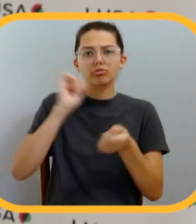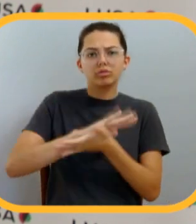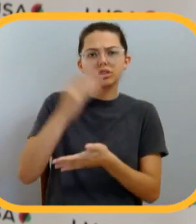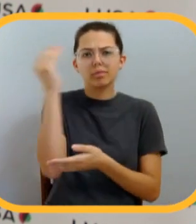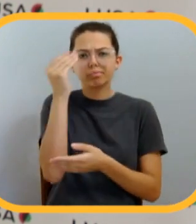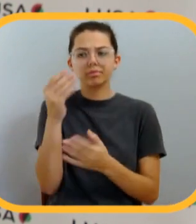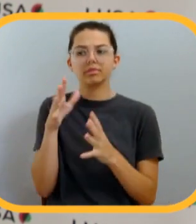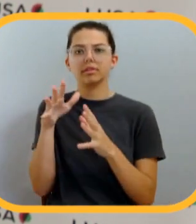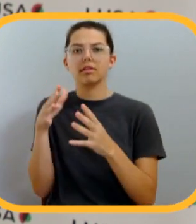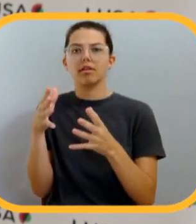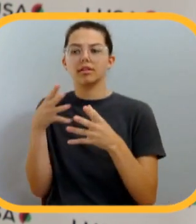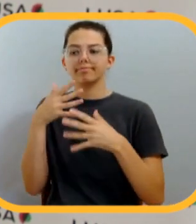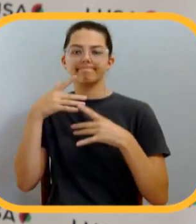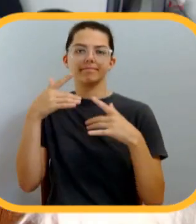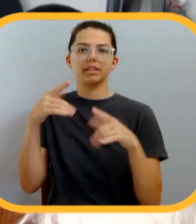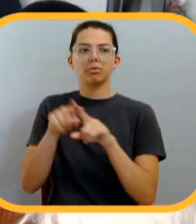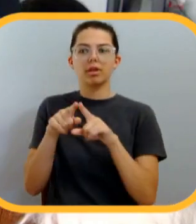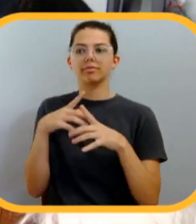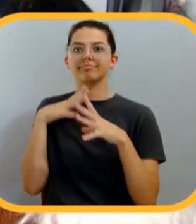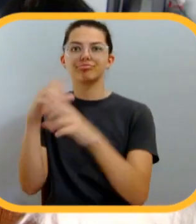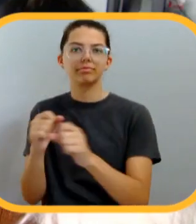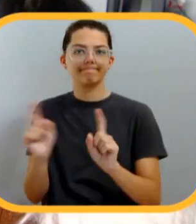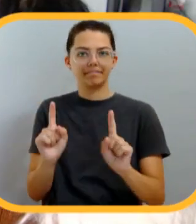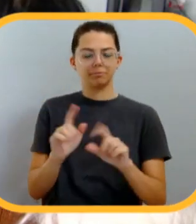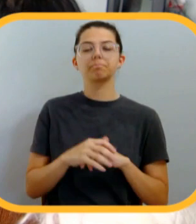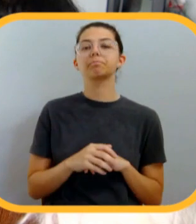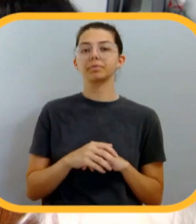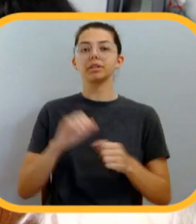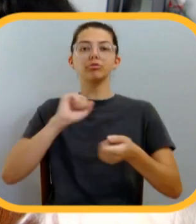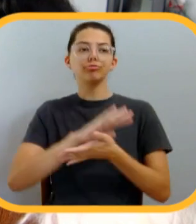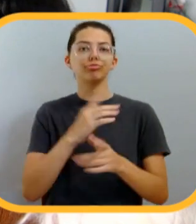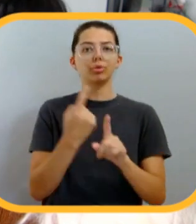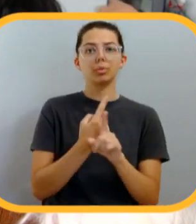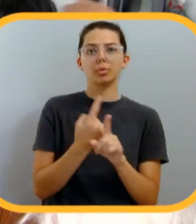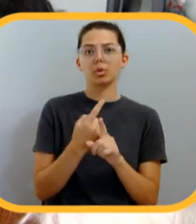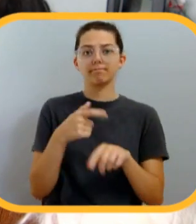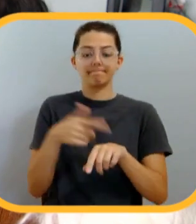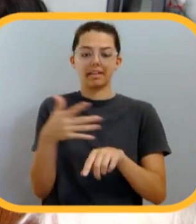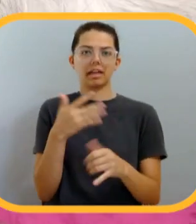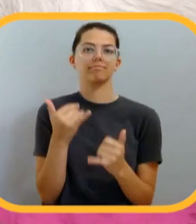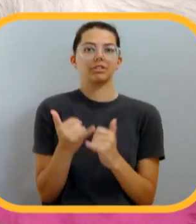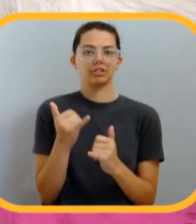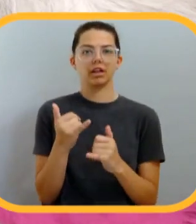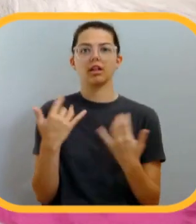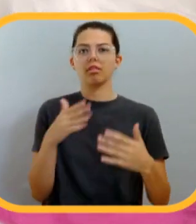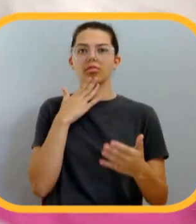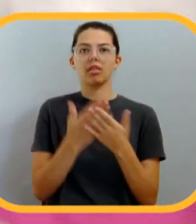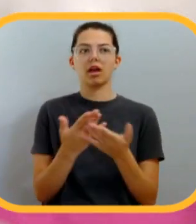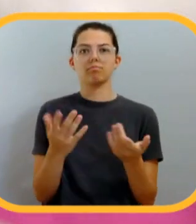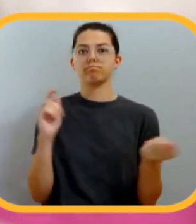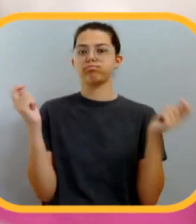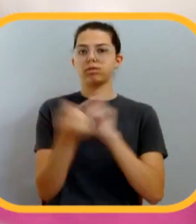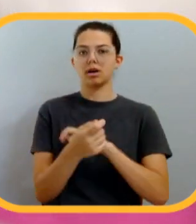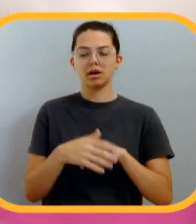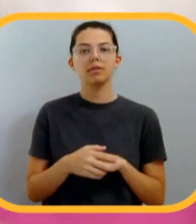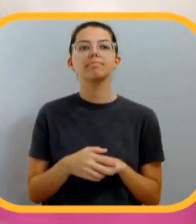por falsas notícias que extremam posições. A produção e o consumo dos média na era digital parecem estar a